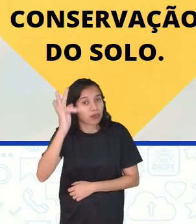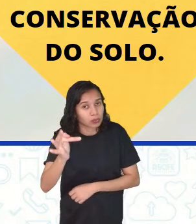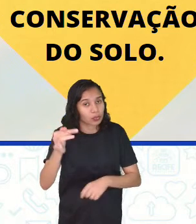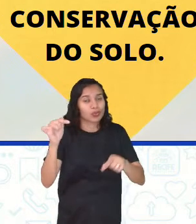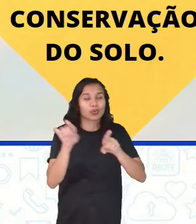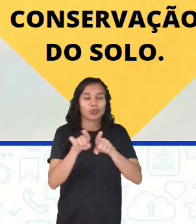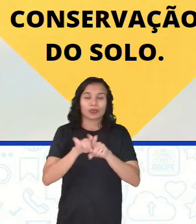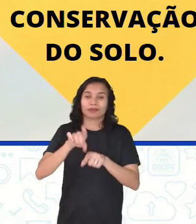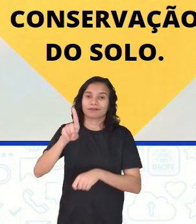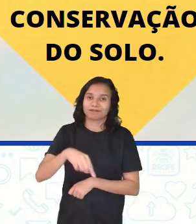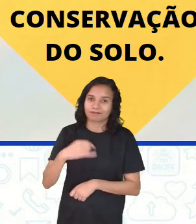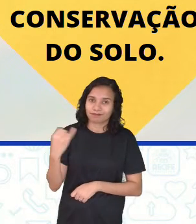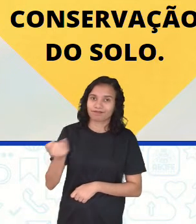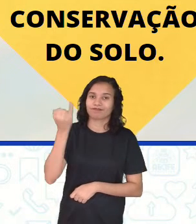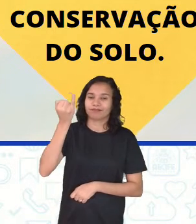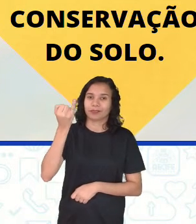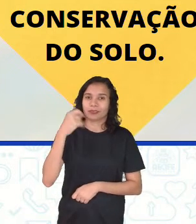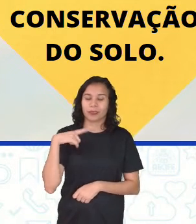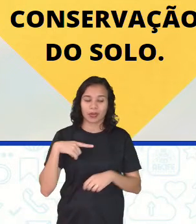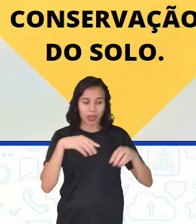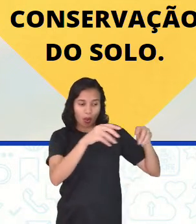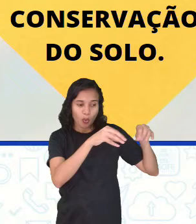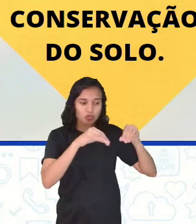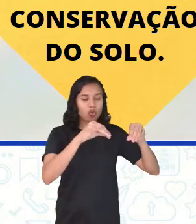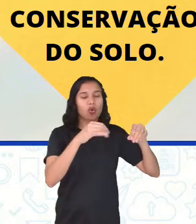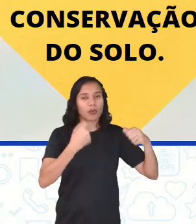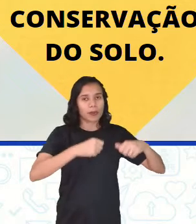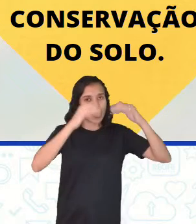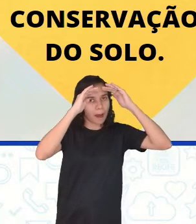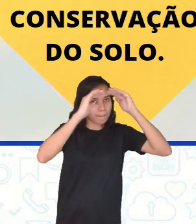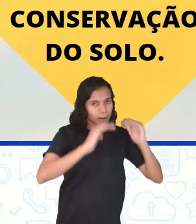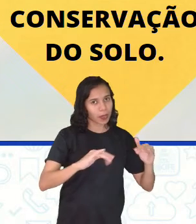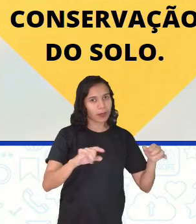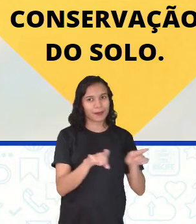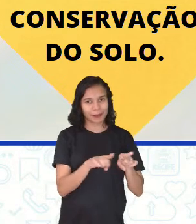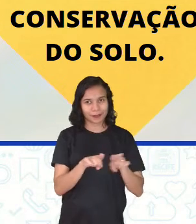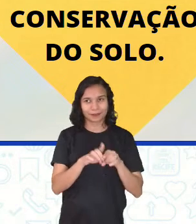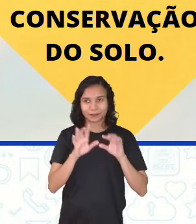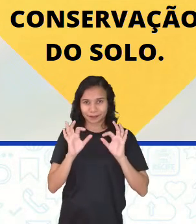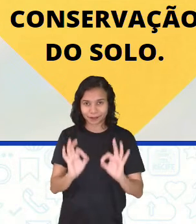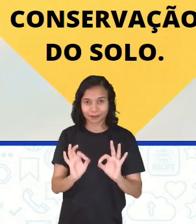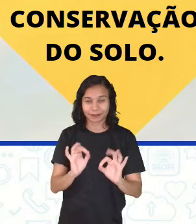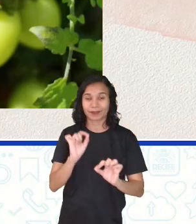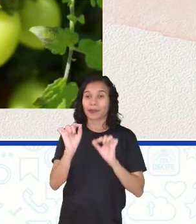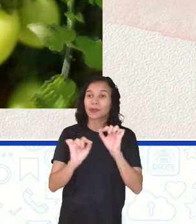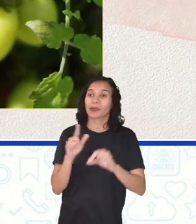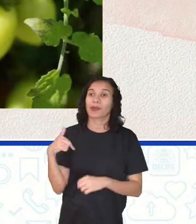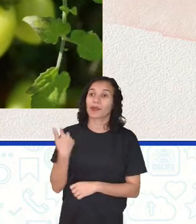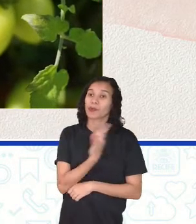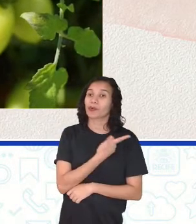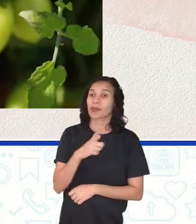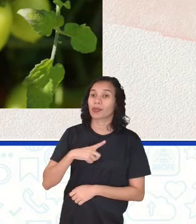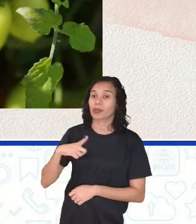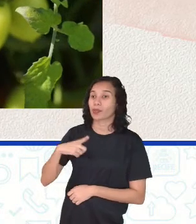importante. Então, ele tira a produtividade sem esquecer de conservar esse solo. O que é que nós temos